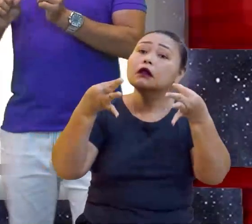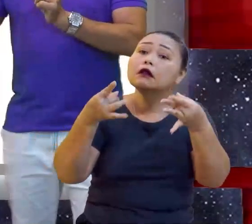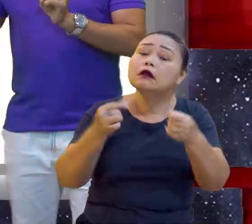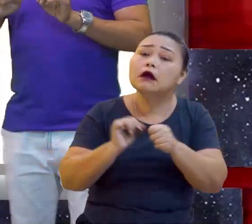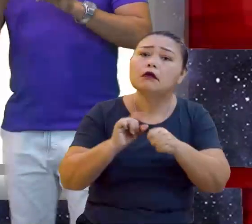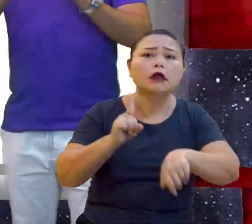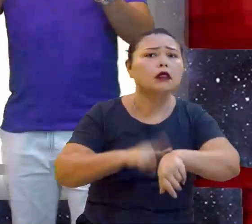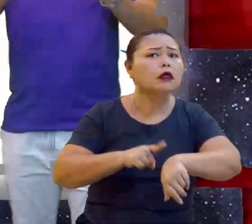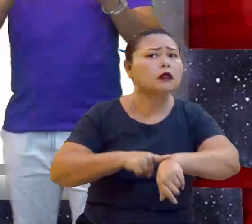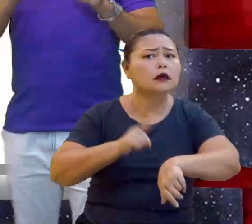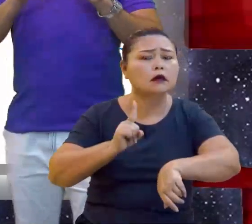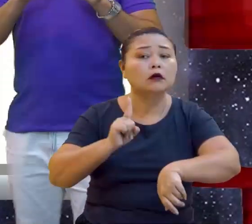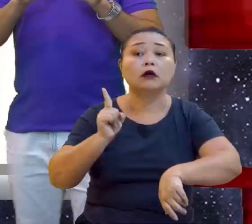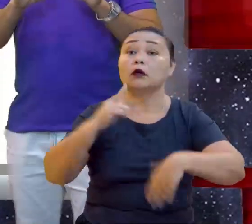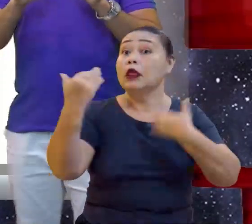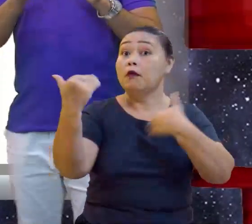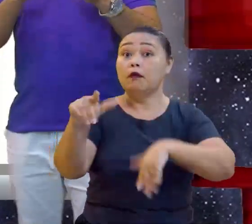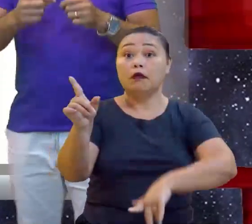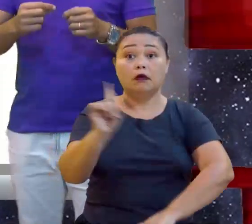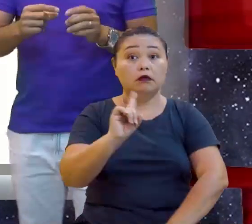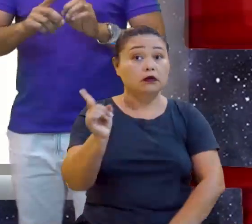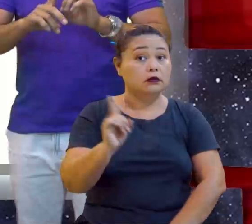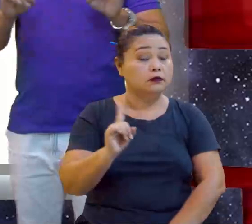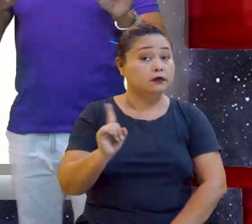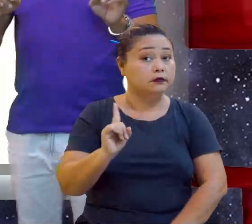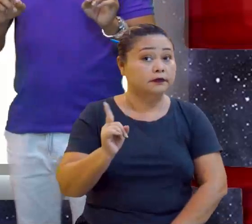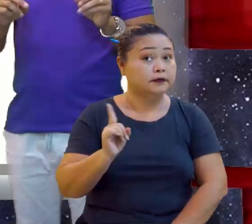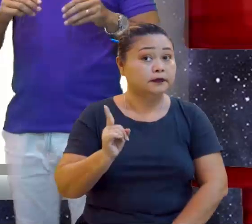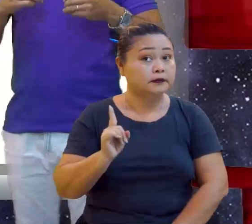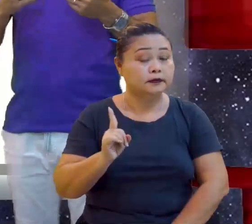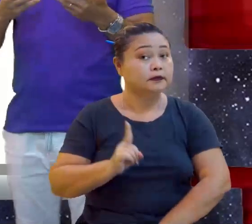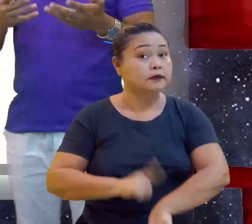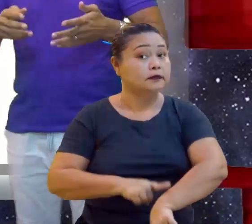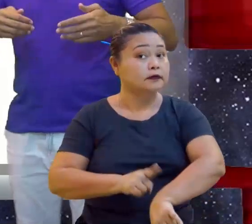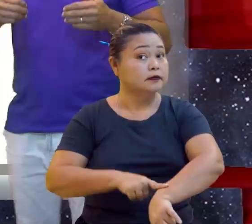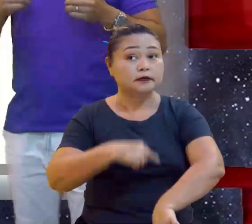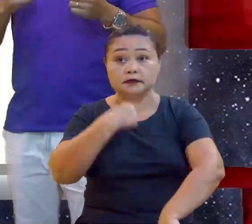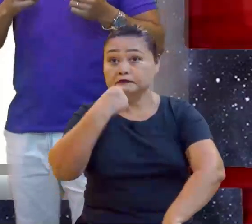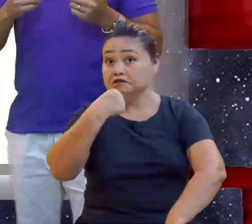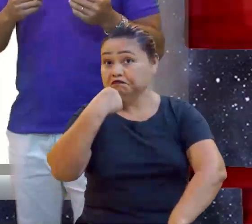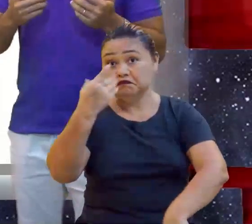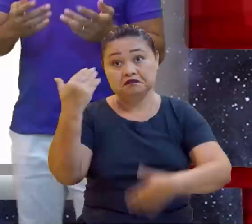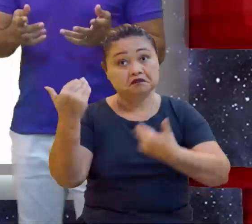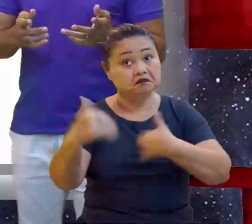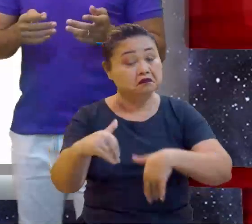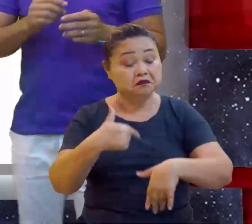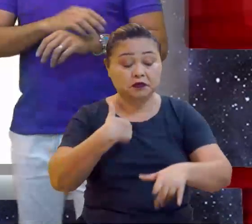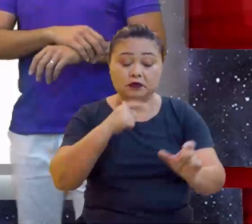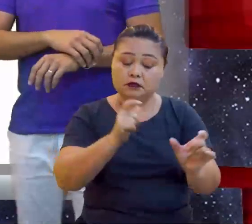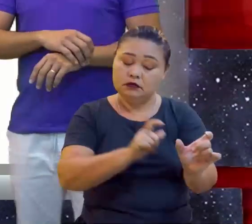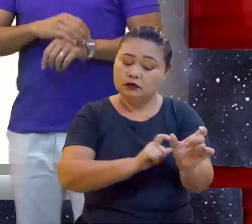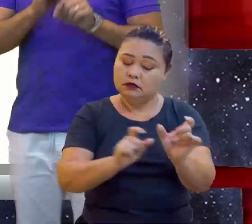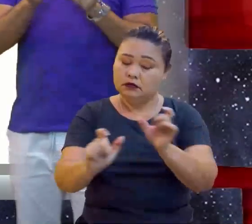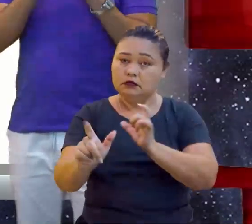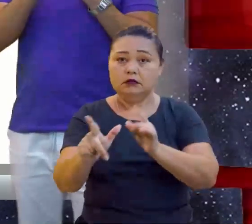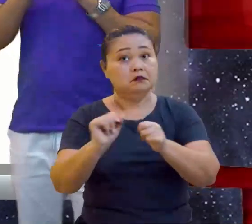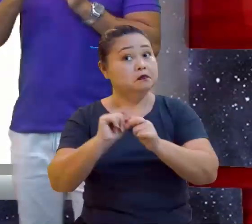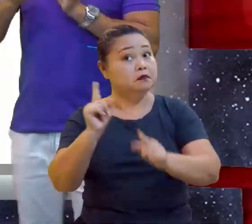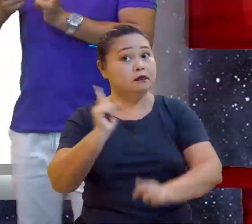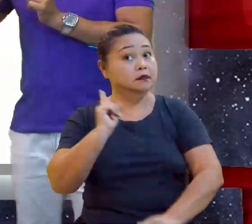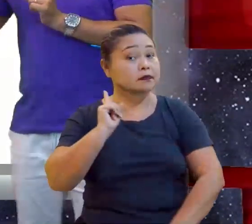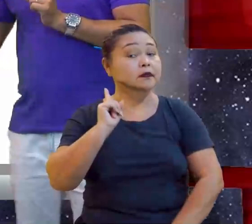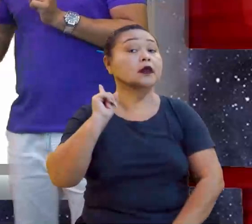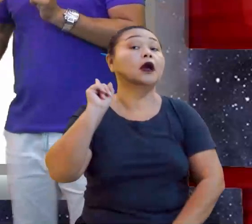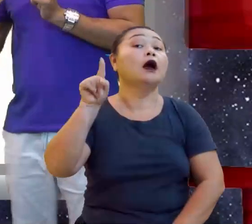de fazer isso na prova. Na prova, não. Realmente, na prova, não dá tempo de você pegar a questão, tirar a palavra-chave. Isso é